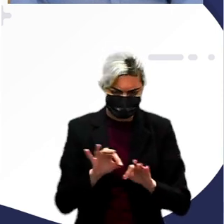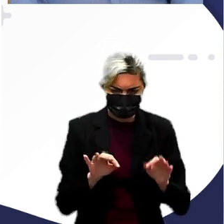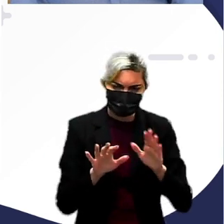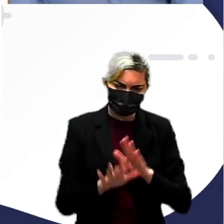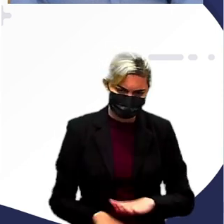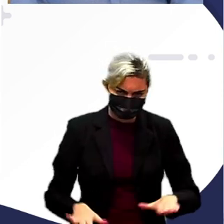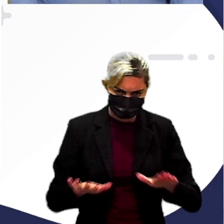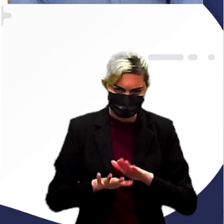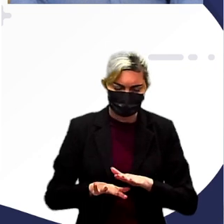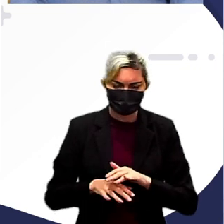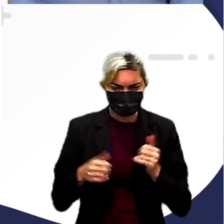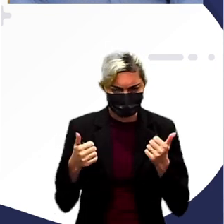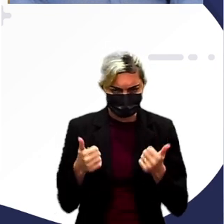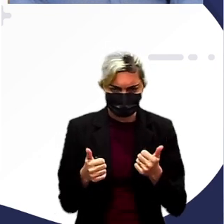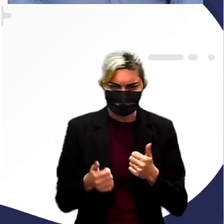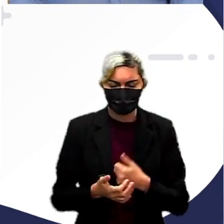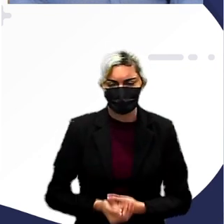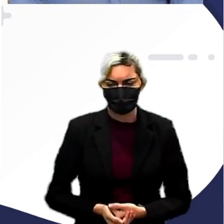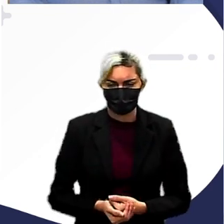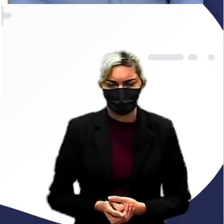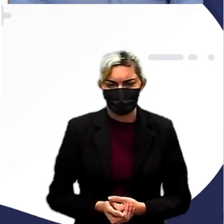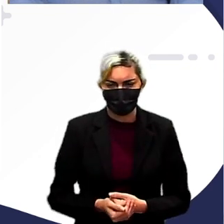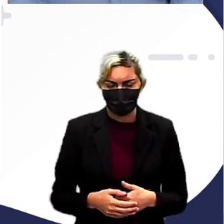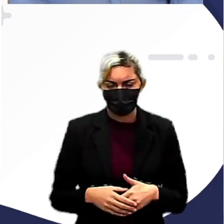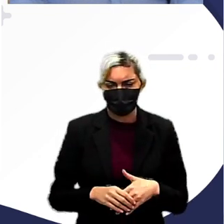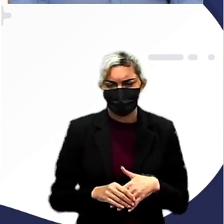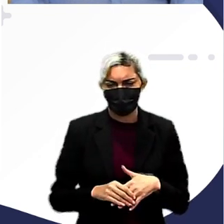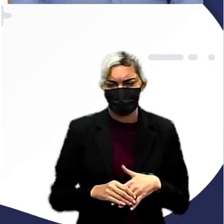maneira geral. Perfeito?